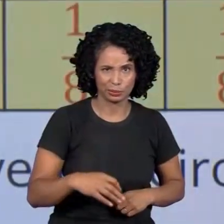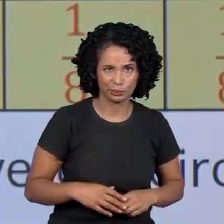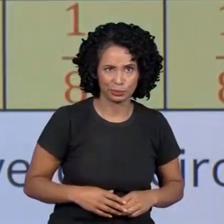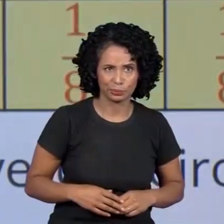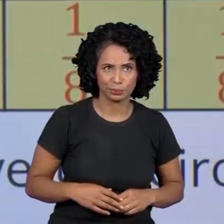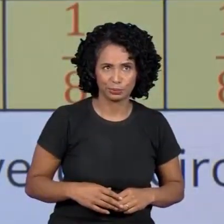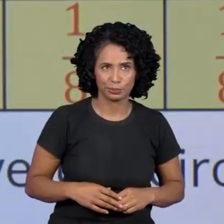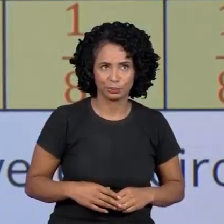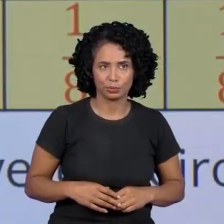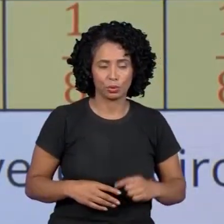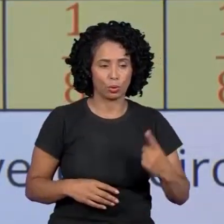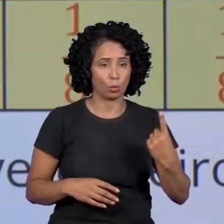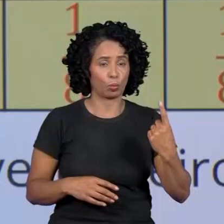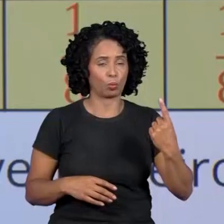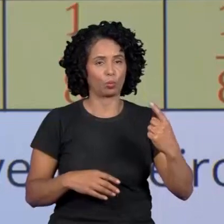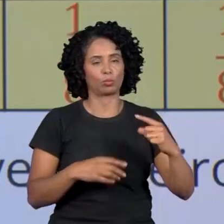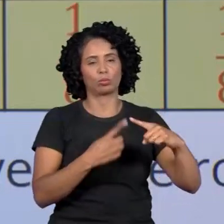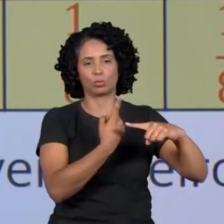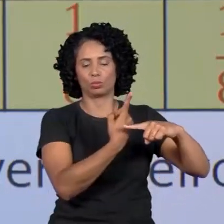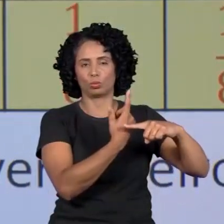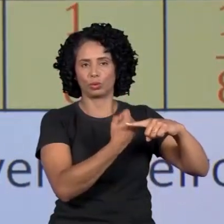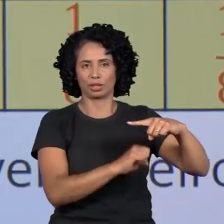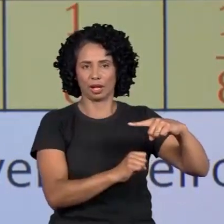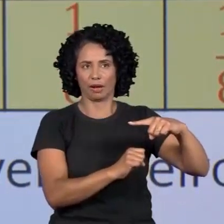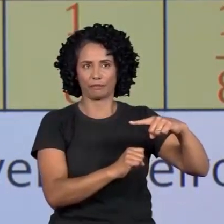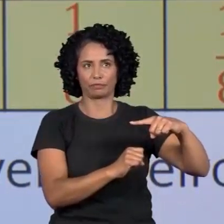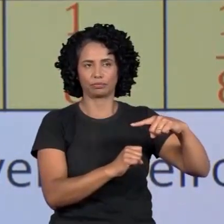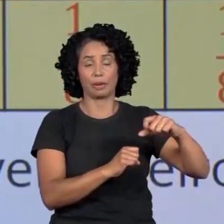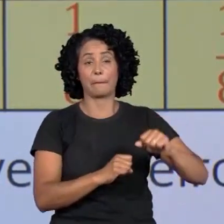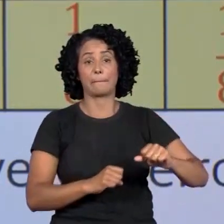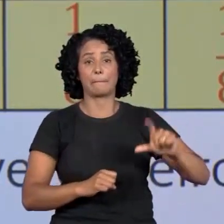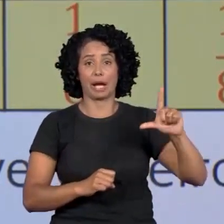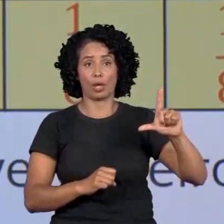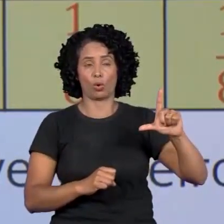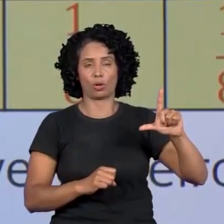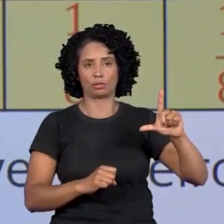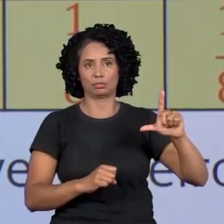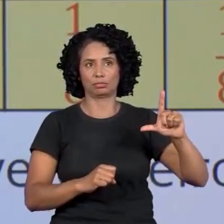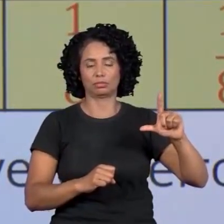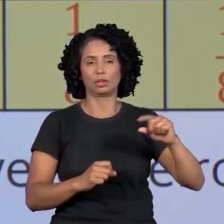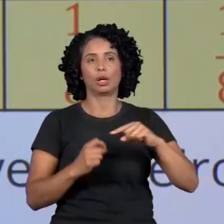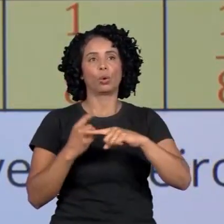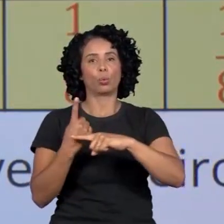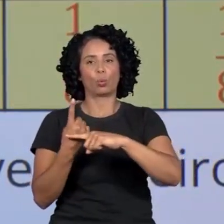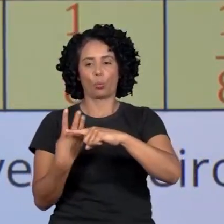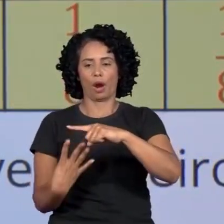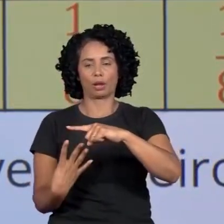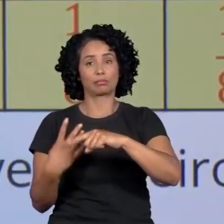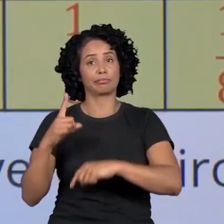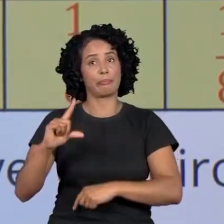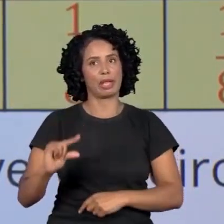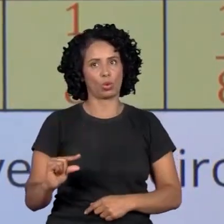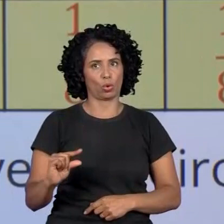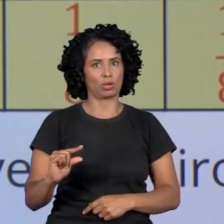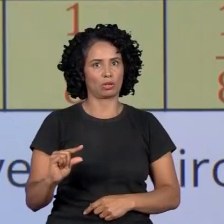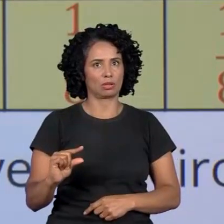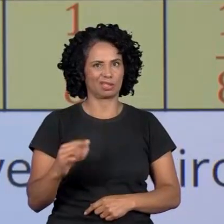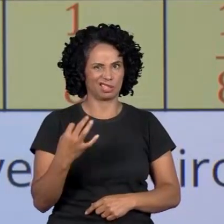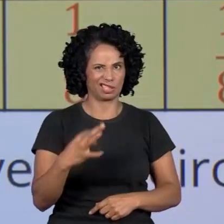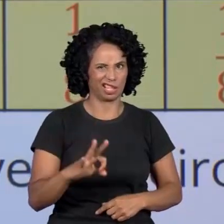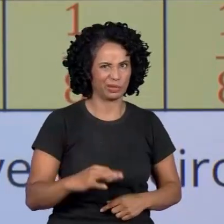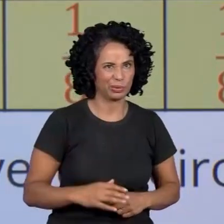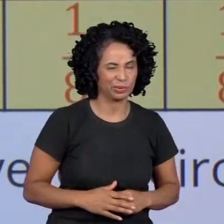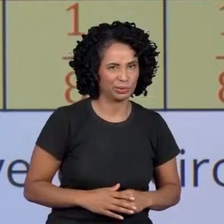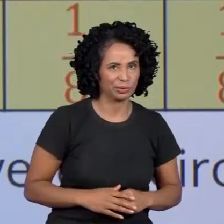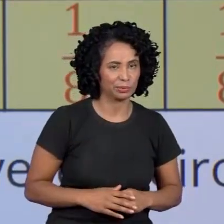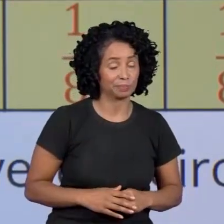aqui 1/8 e vou pegar aqui 1/4. Qual é maior? Acho que é falsa essa